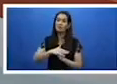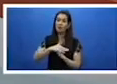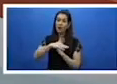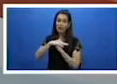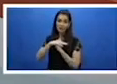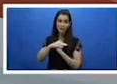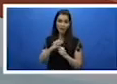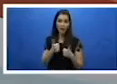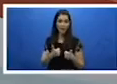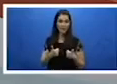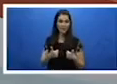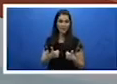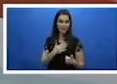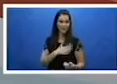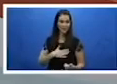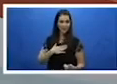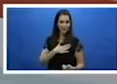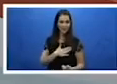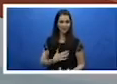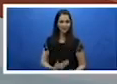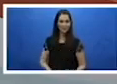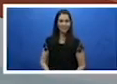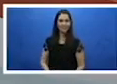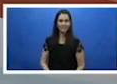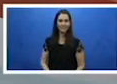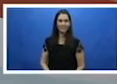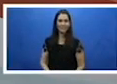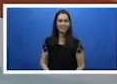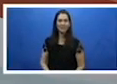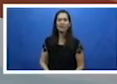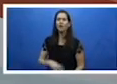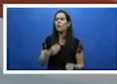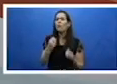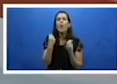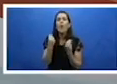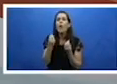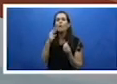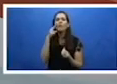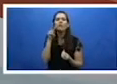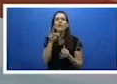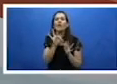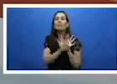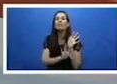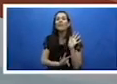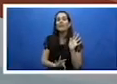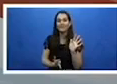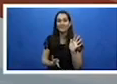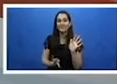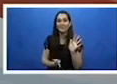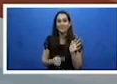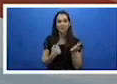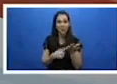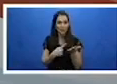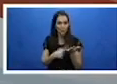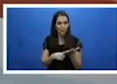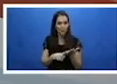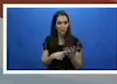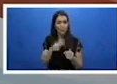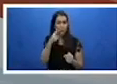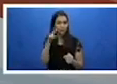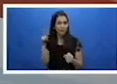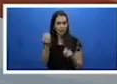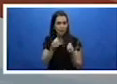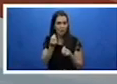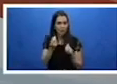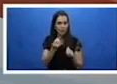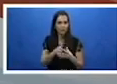devorasse também, tá? Então, vamos ver se o textinho ficou, a reescrita ficou de acordo com a que veio no nosso material? Vamos fazer